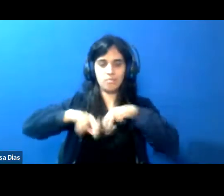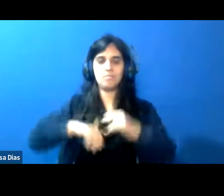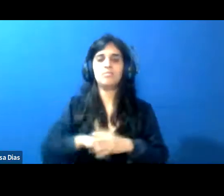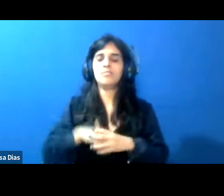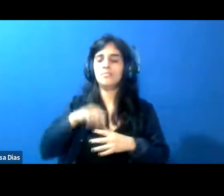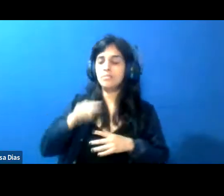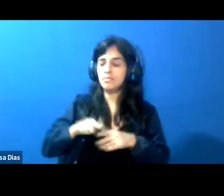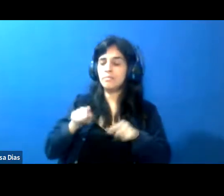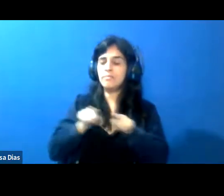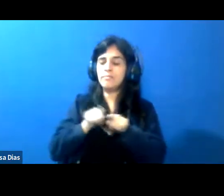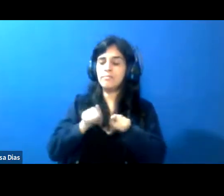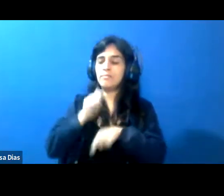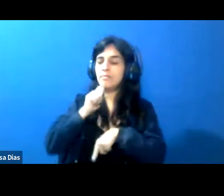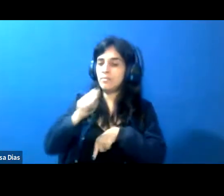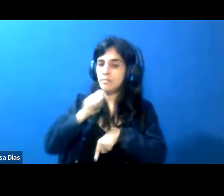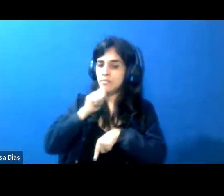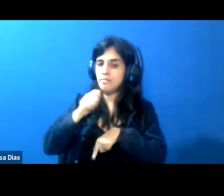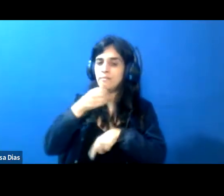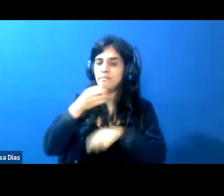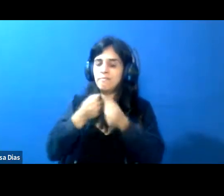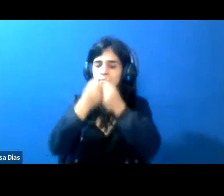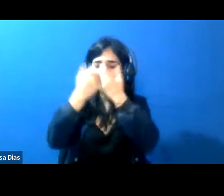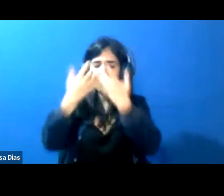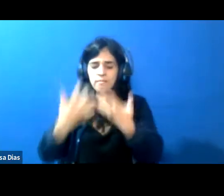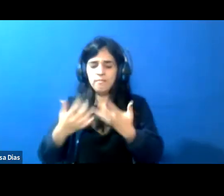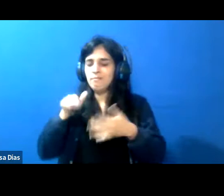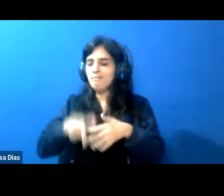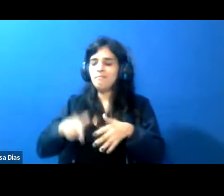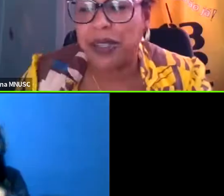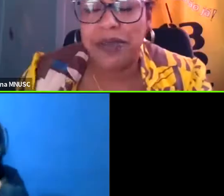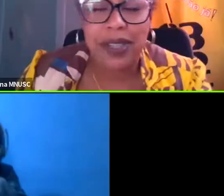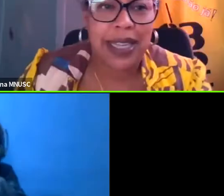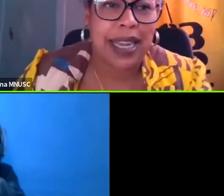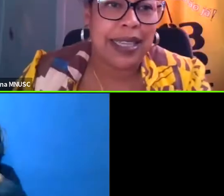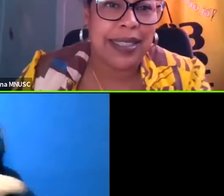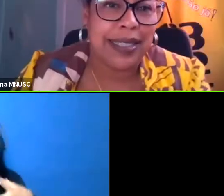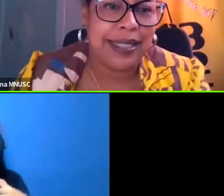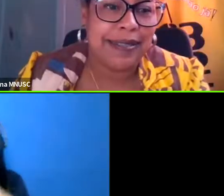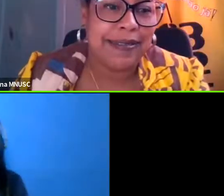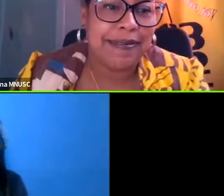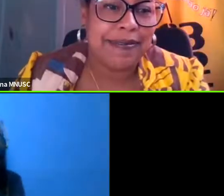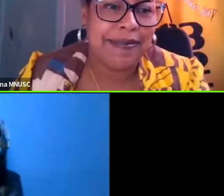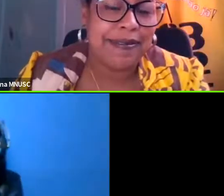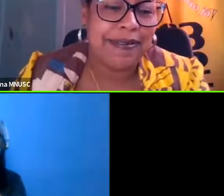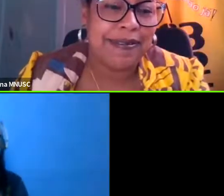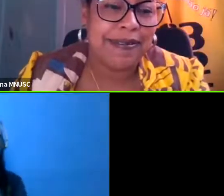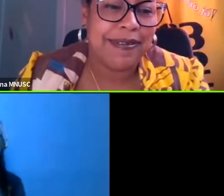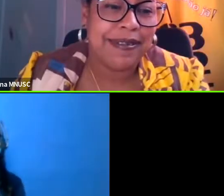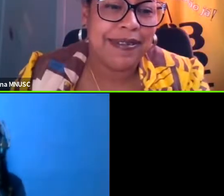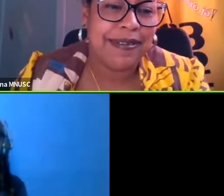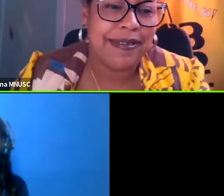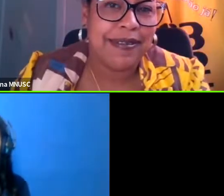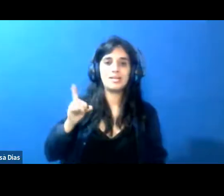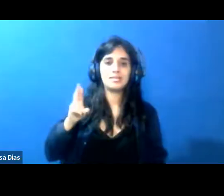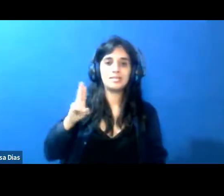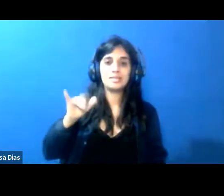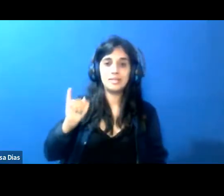documentarista e é uma pessoa muito querida por todas e todos. Seja bem-vinda, Adri.